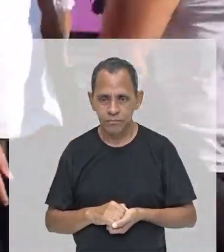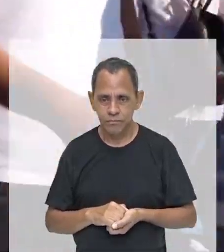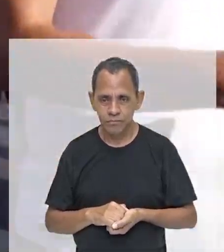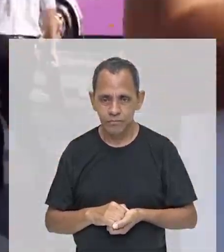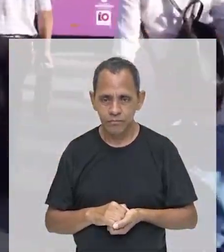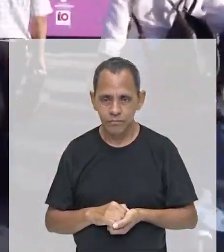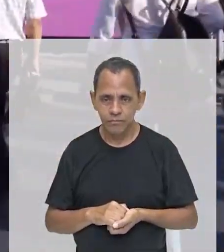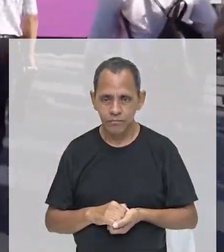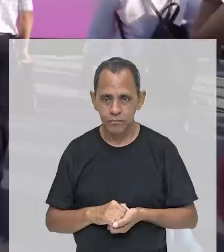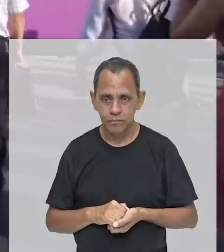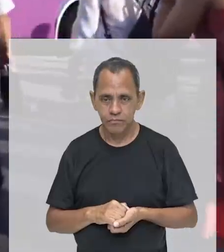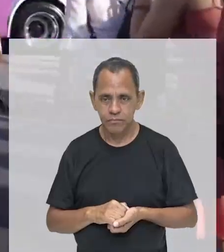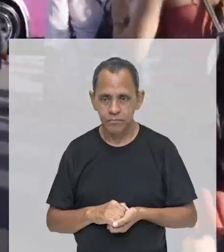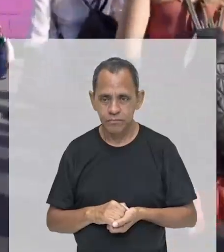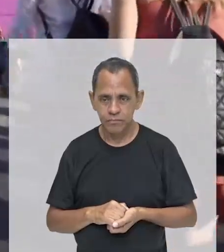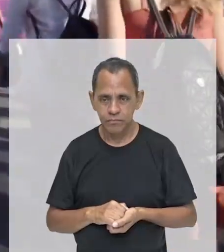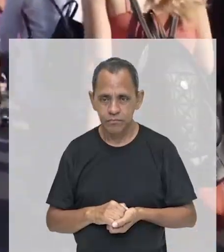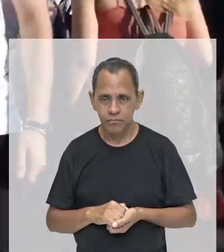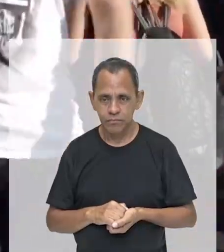Ne zamana kadar?